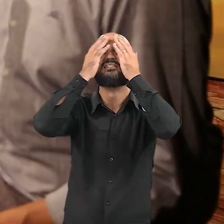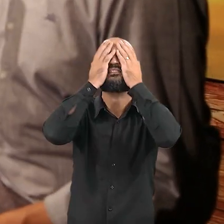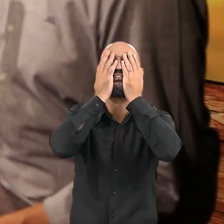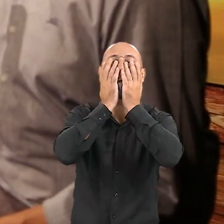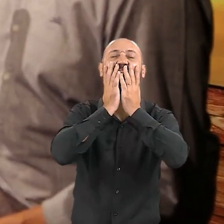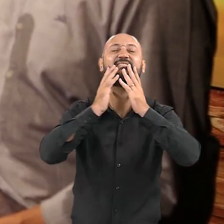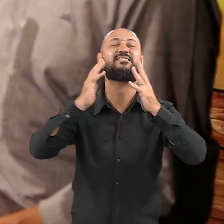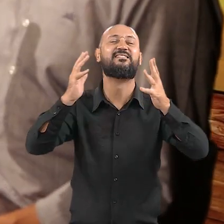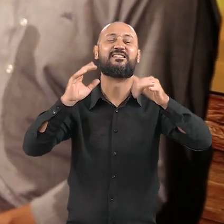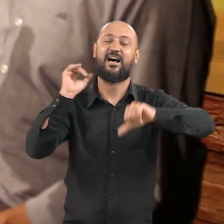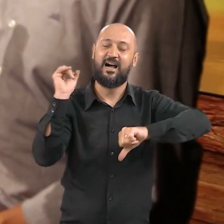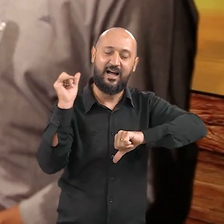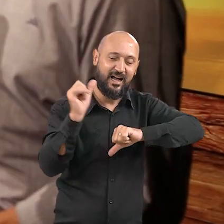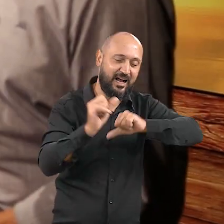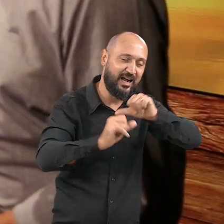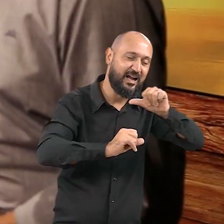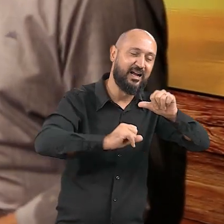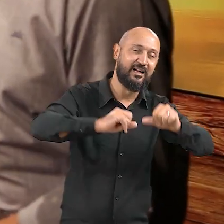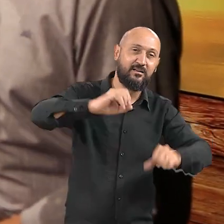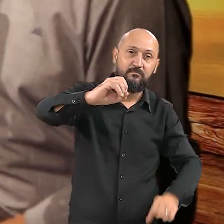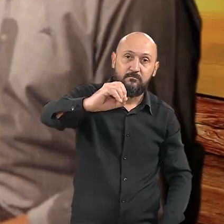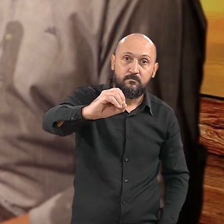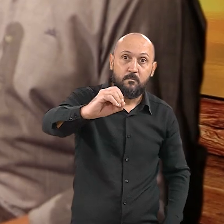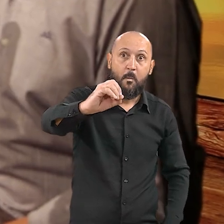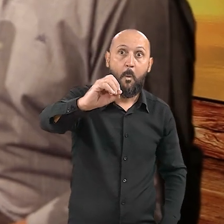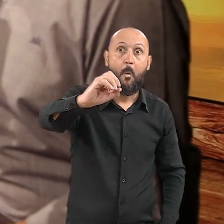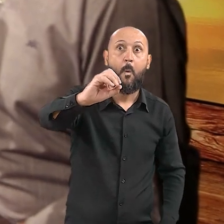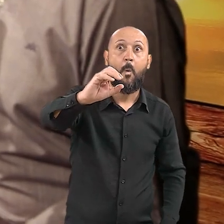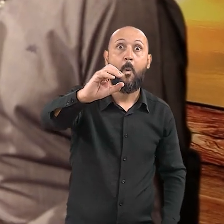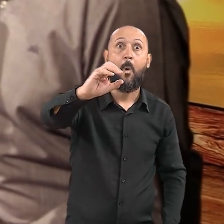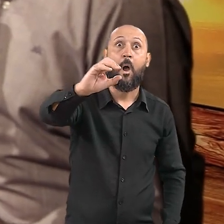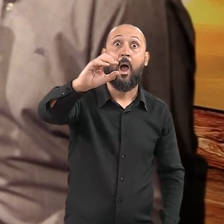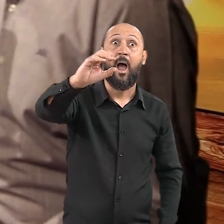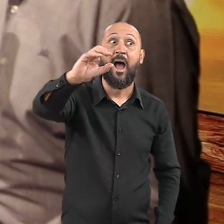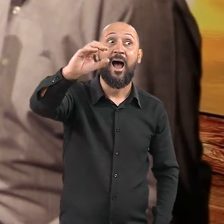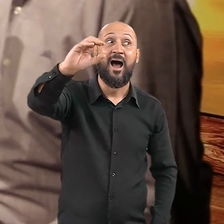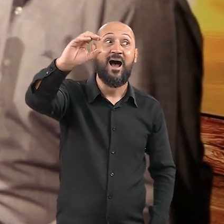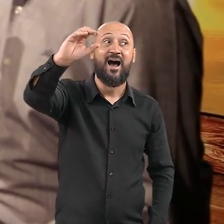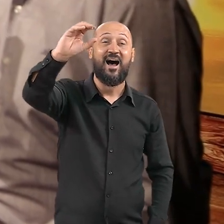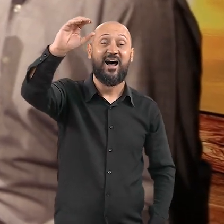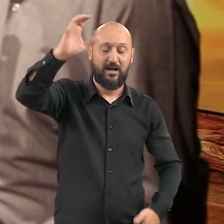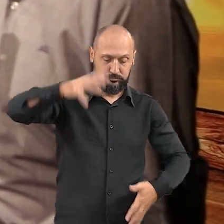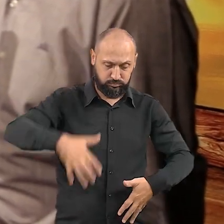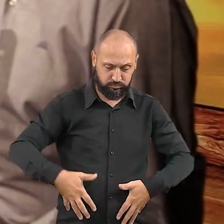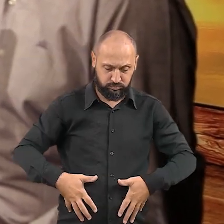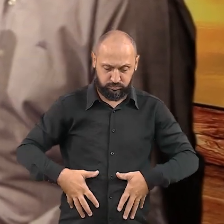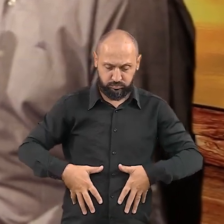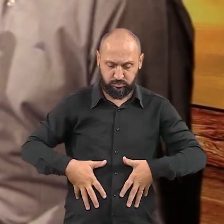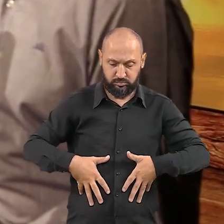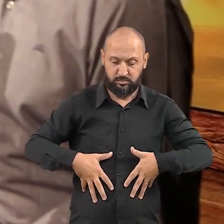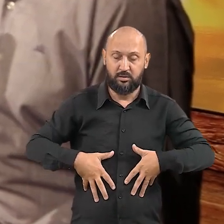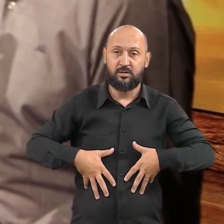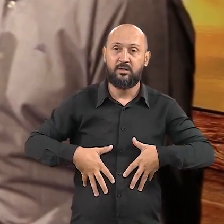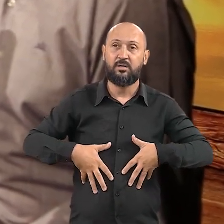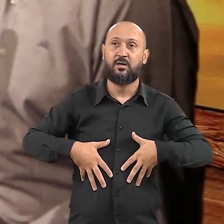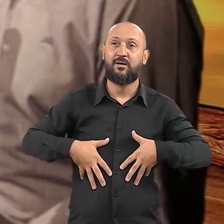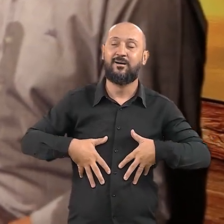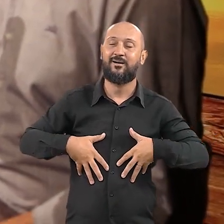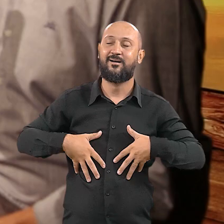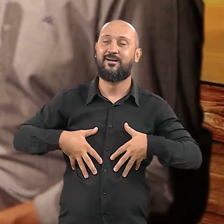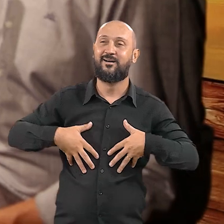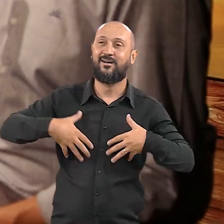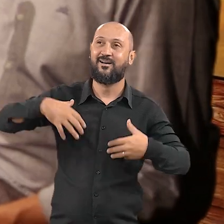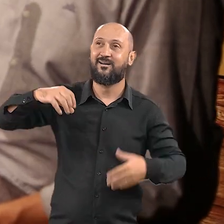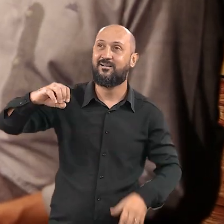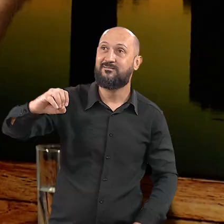favor, renova crescente o calor até transbordar de alegria na lua cheia.